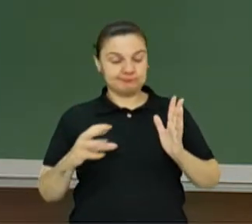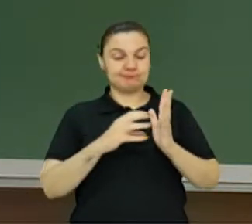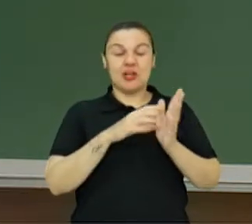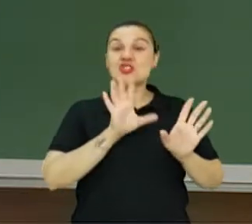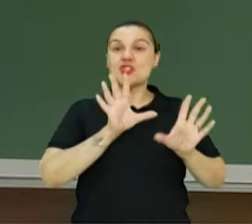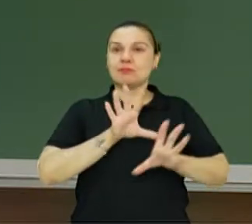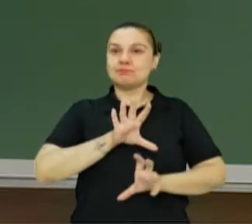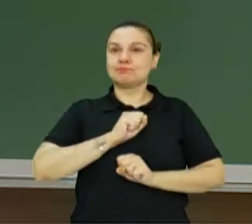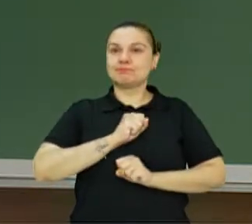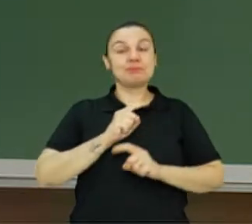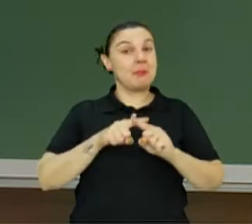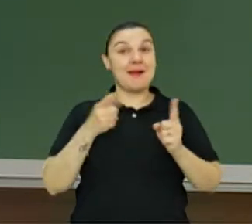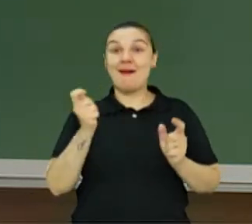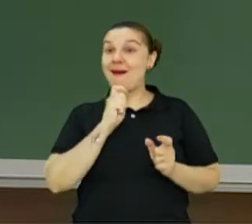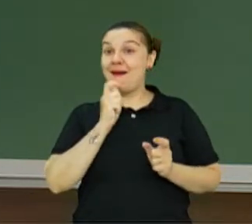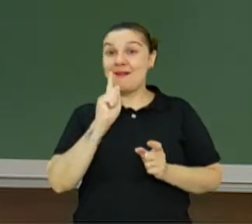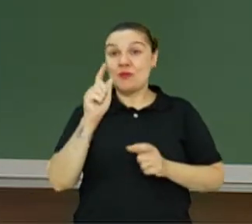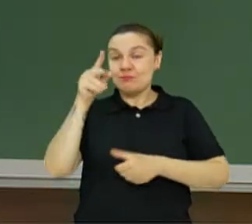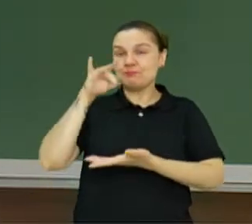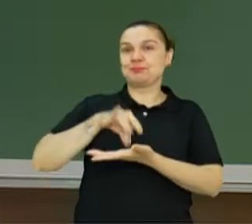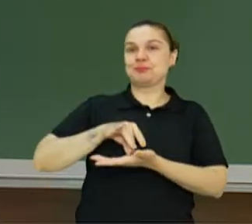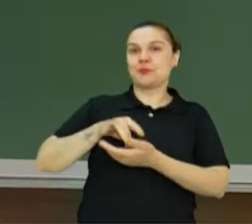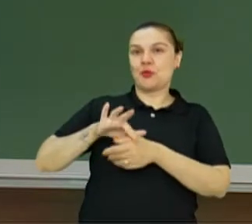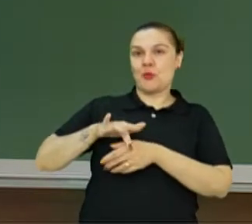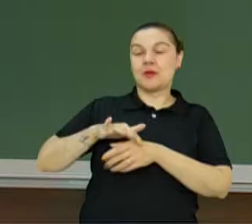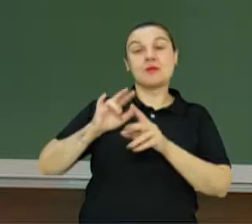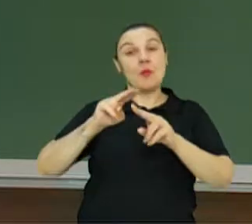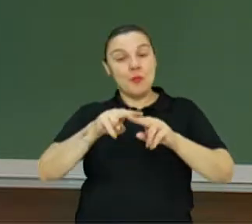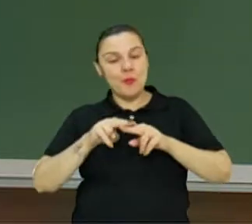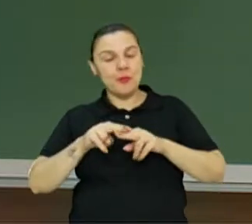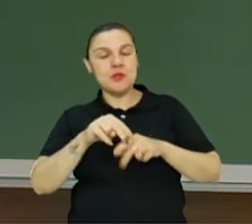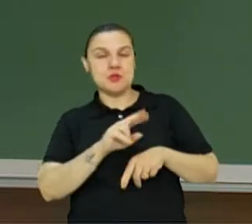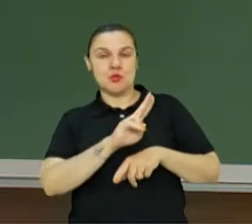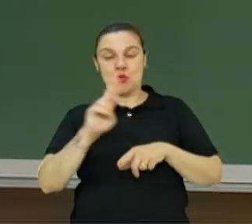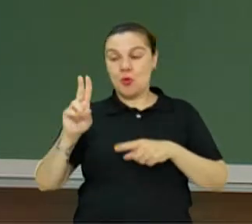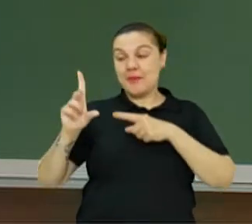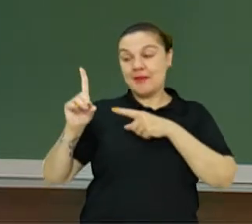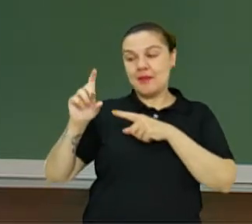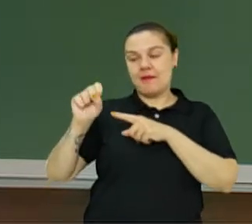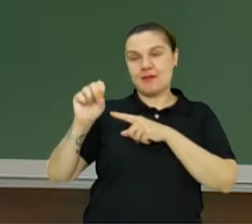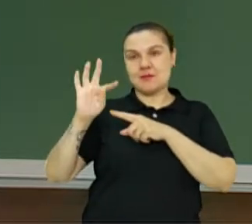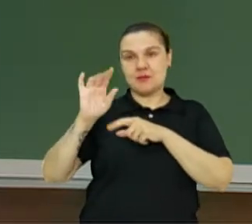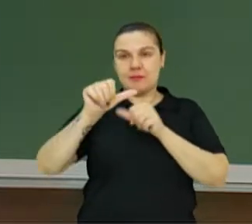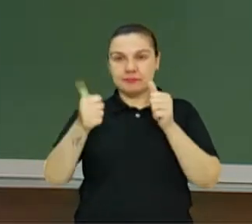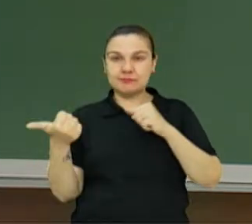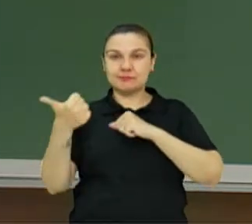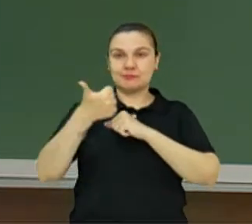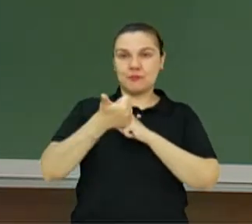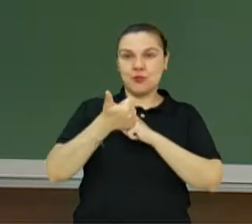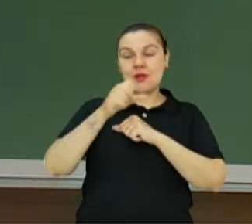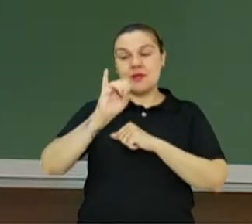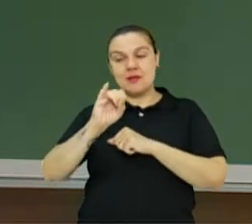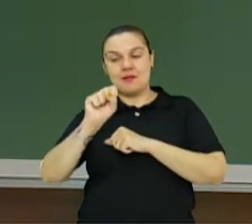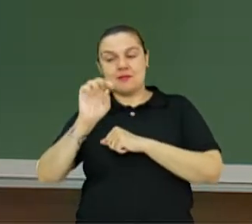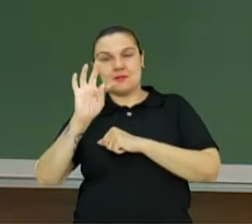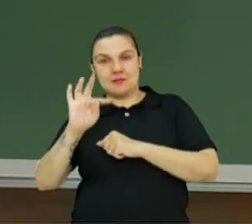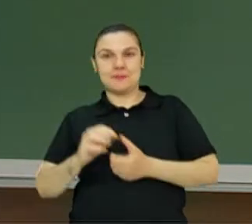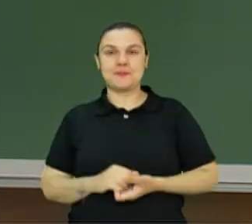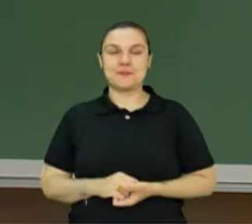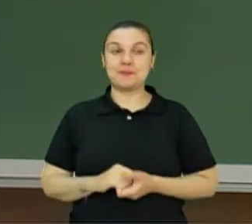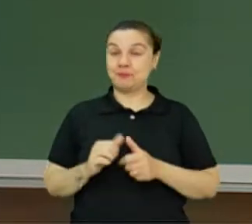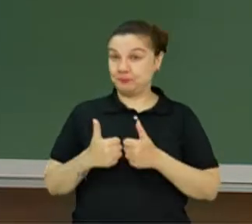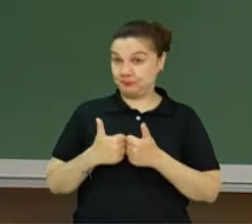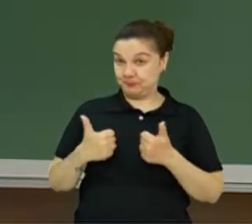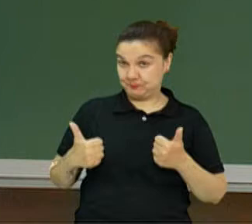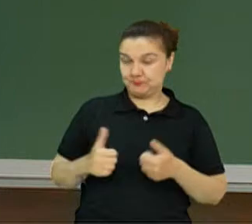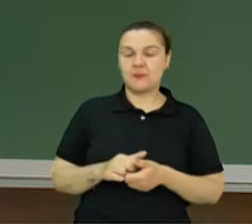sexualmente transmissível, tá? Por isso que esse termo DST ele vem caindo e sendo substituído aí por ISTs,